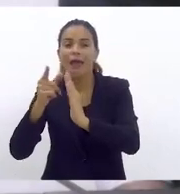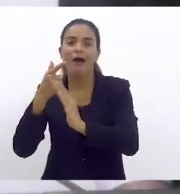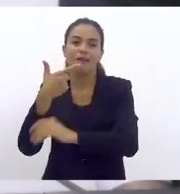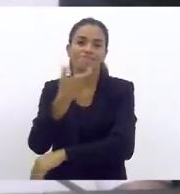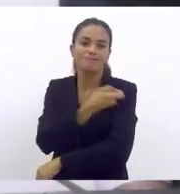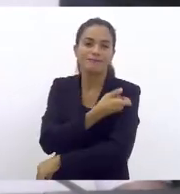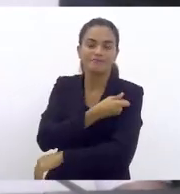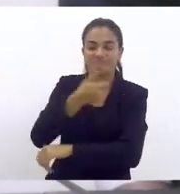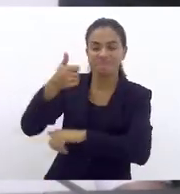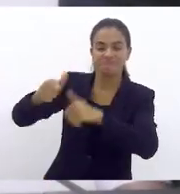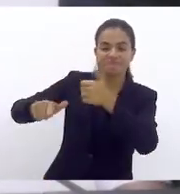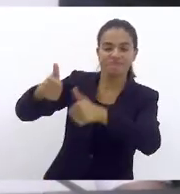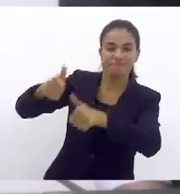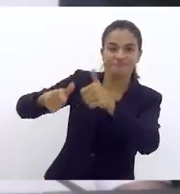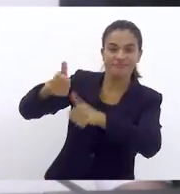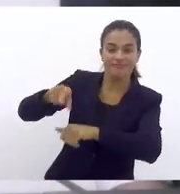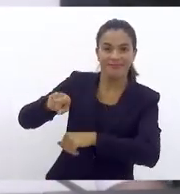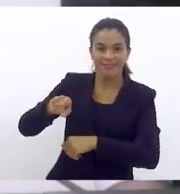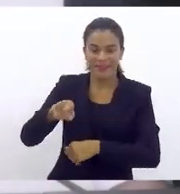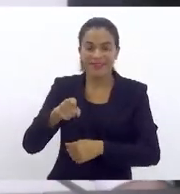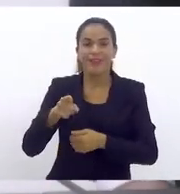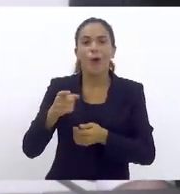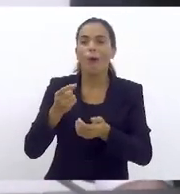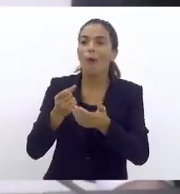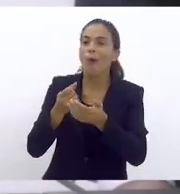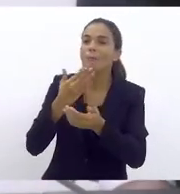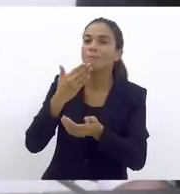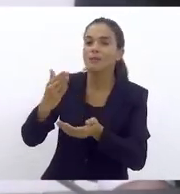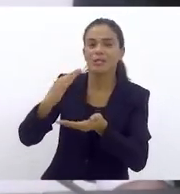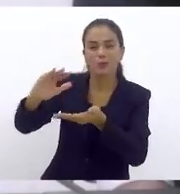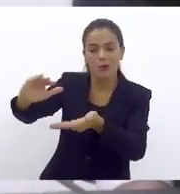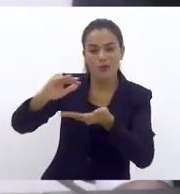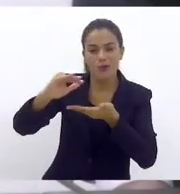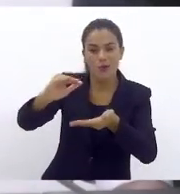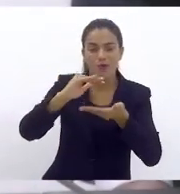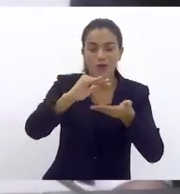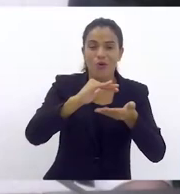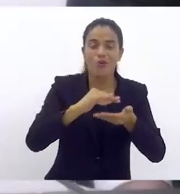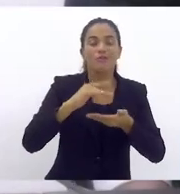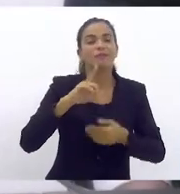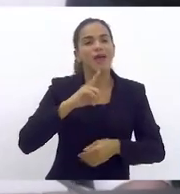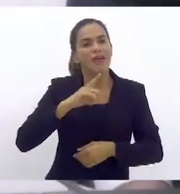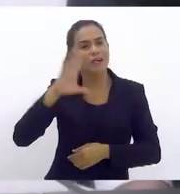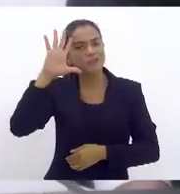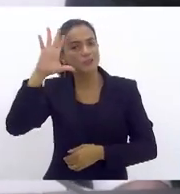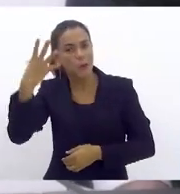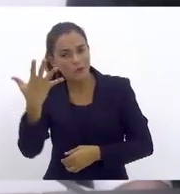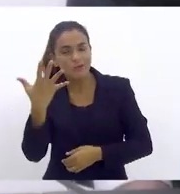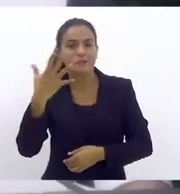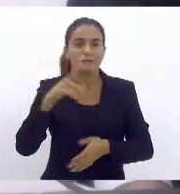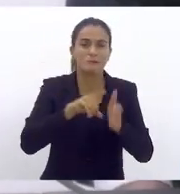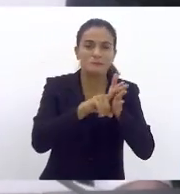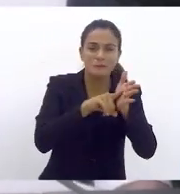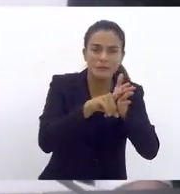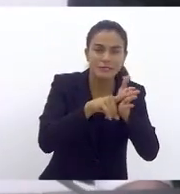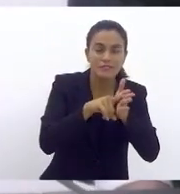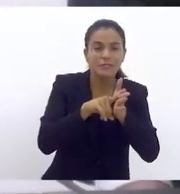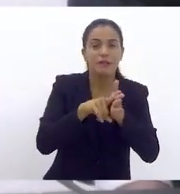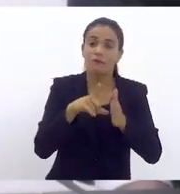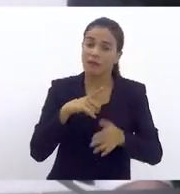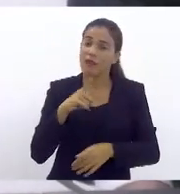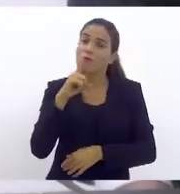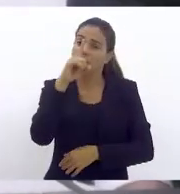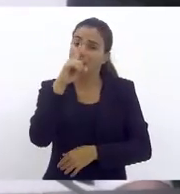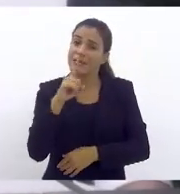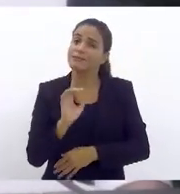grande e então na encomenda tecnológica você tem aquisição de soluções de pesquisa desenvolvimento inovação que envolvem um risco